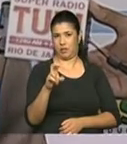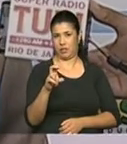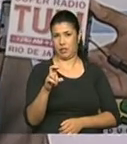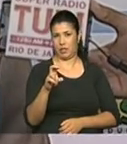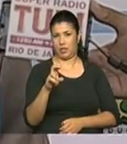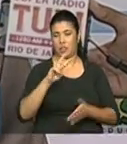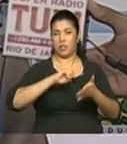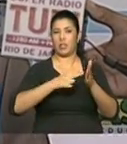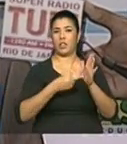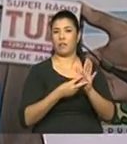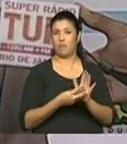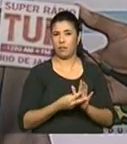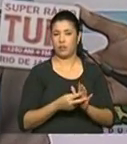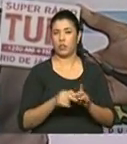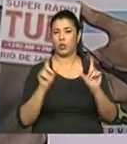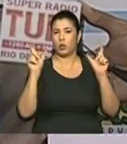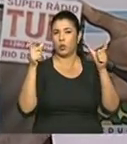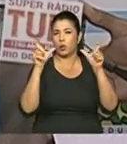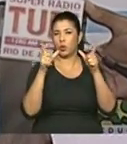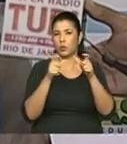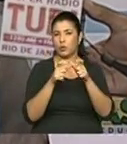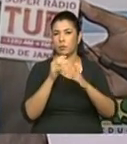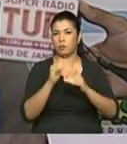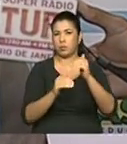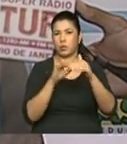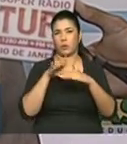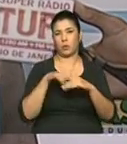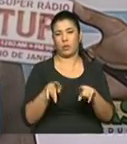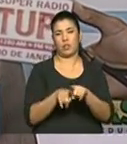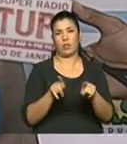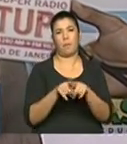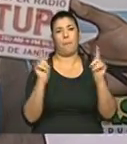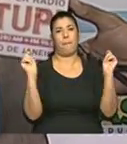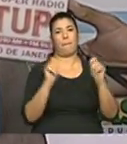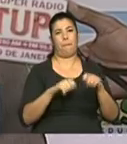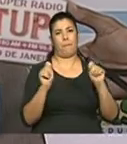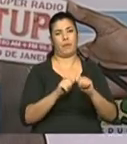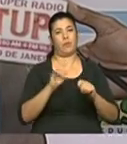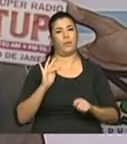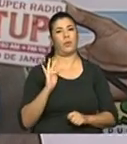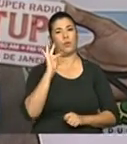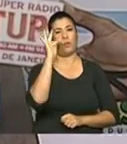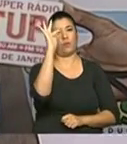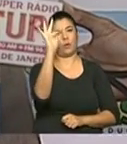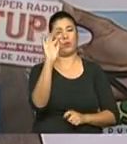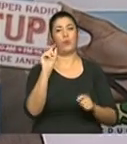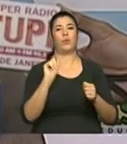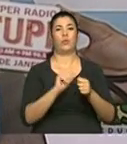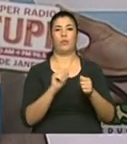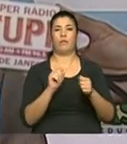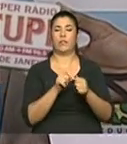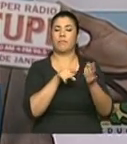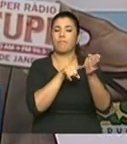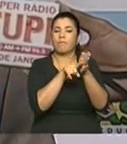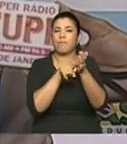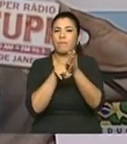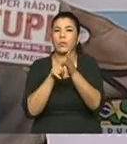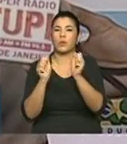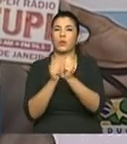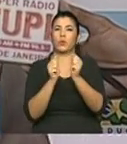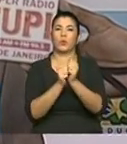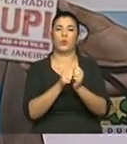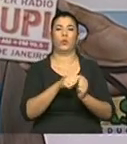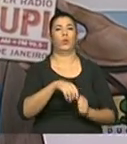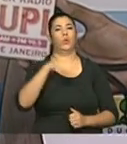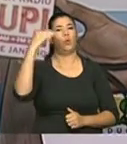na evolução da doença, menos sequelas e a possibilidade depois de fazer a identificação dos adultos que